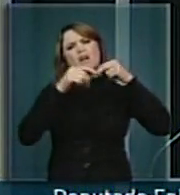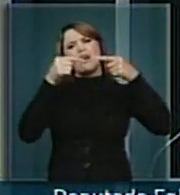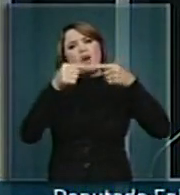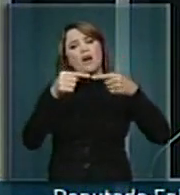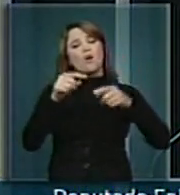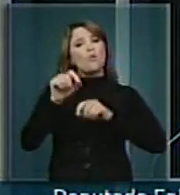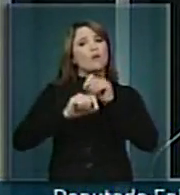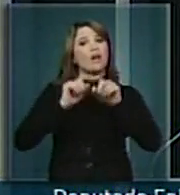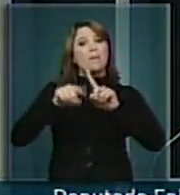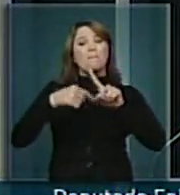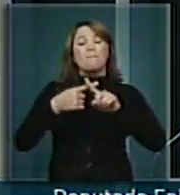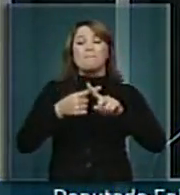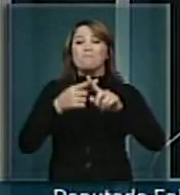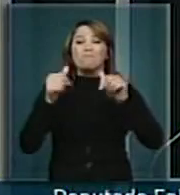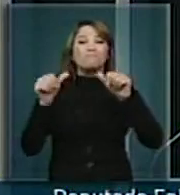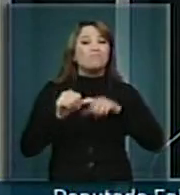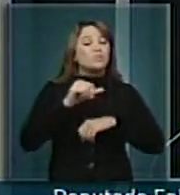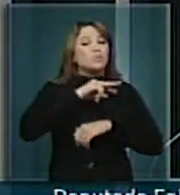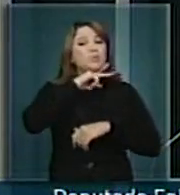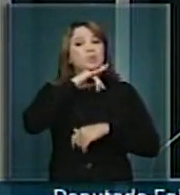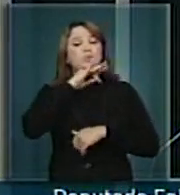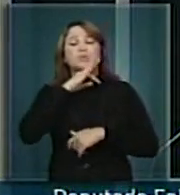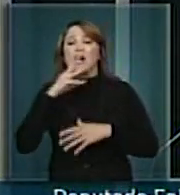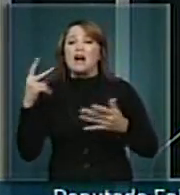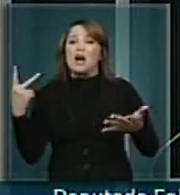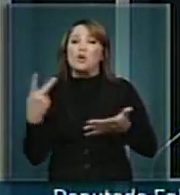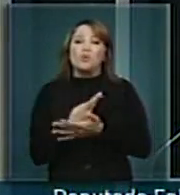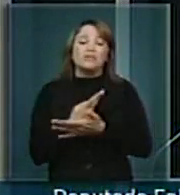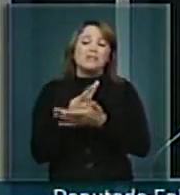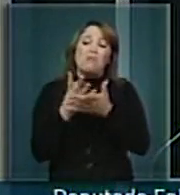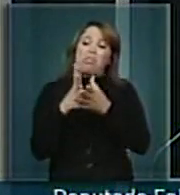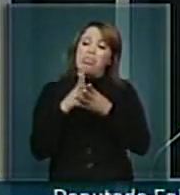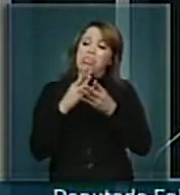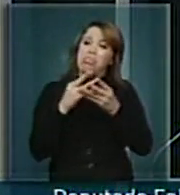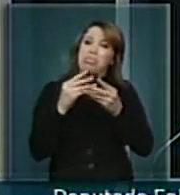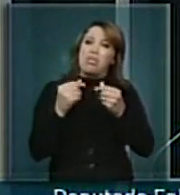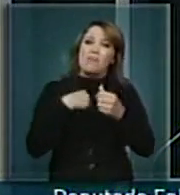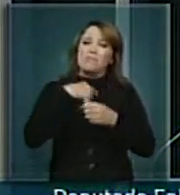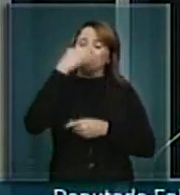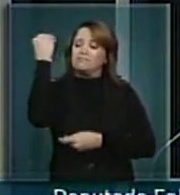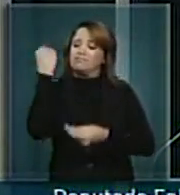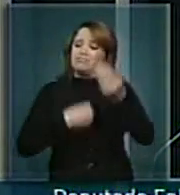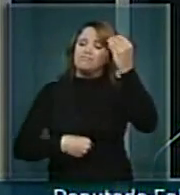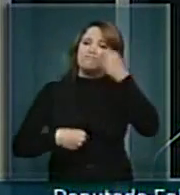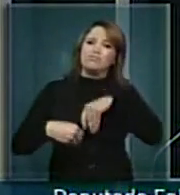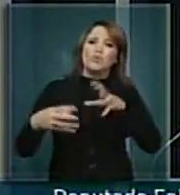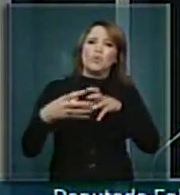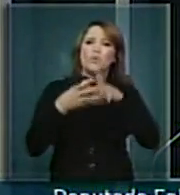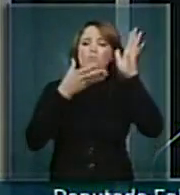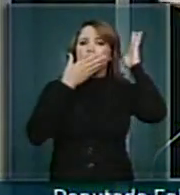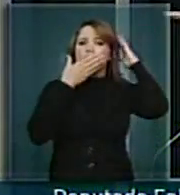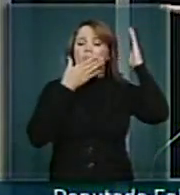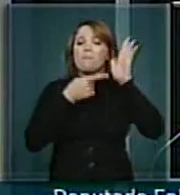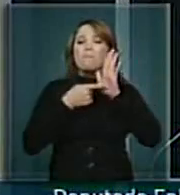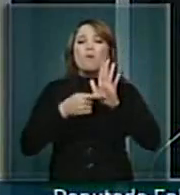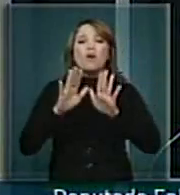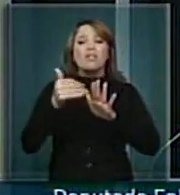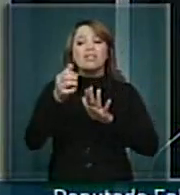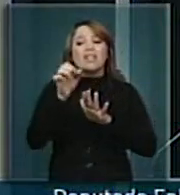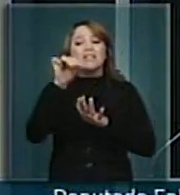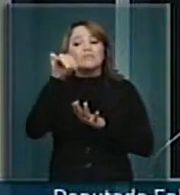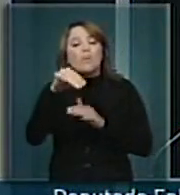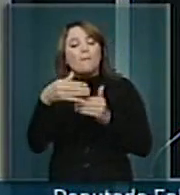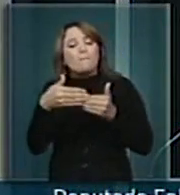um dos mais dramáticos panoramas de degradação e desesperança indígena desenha-se a 10